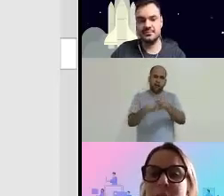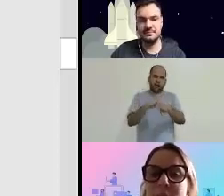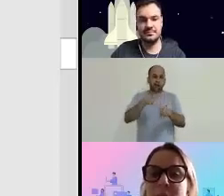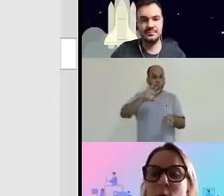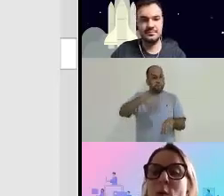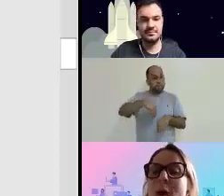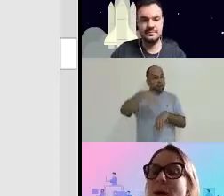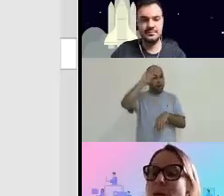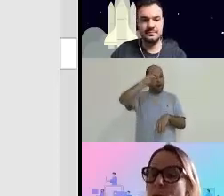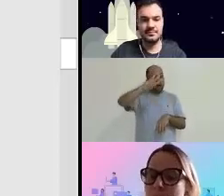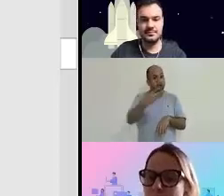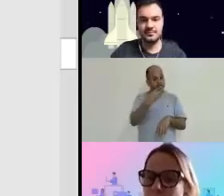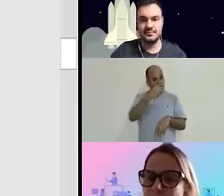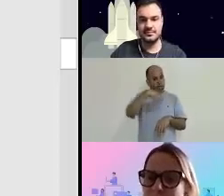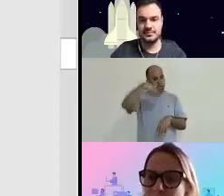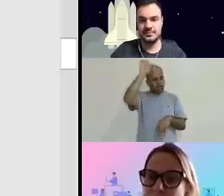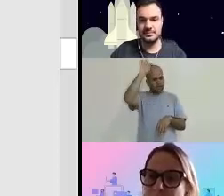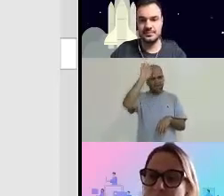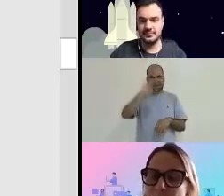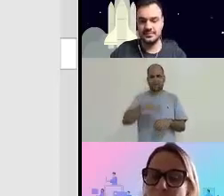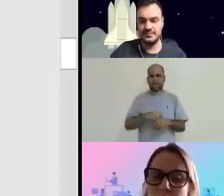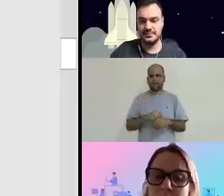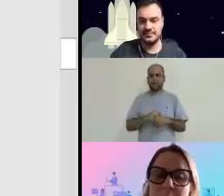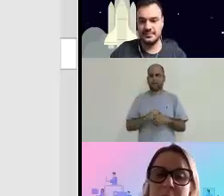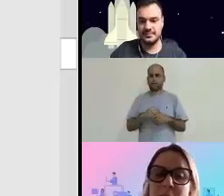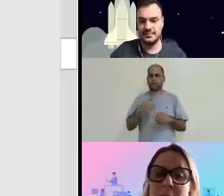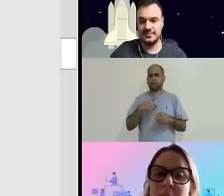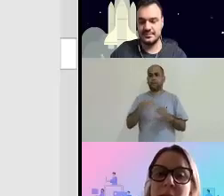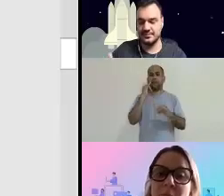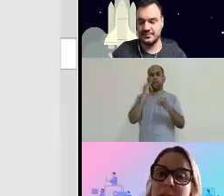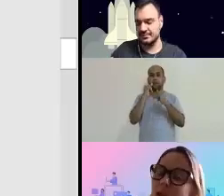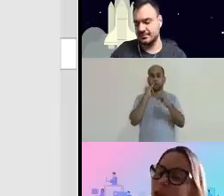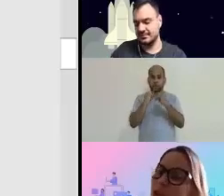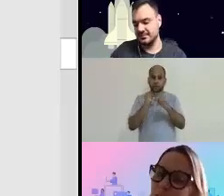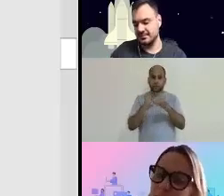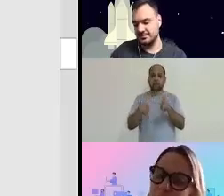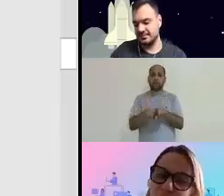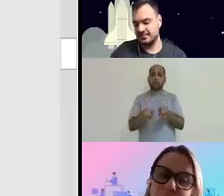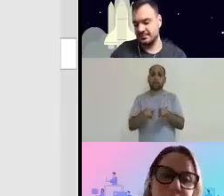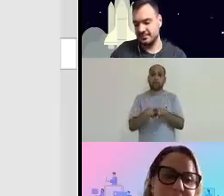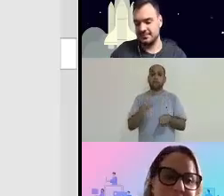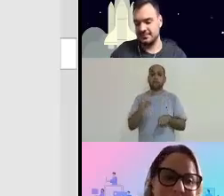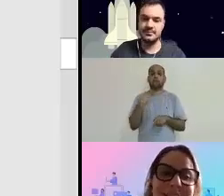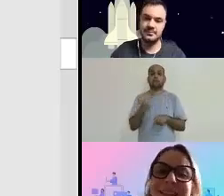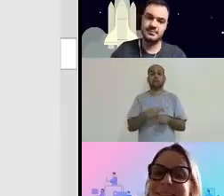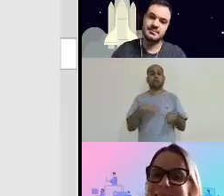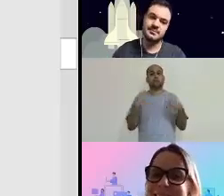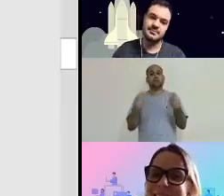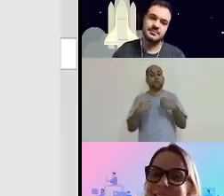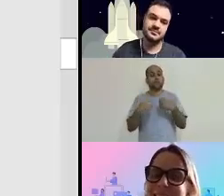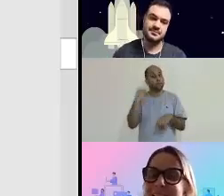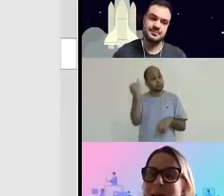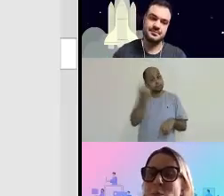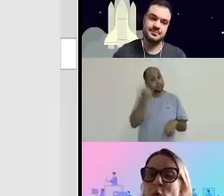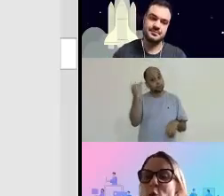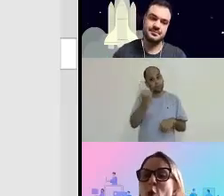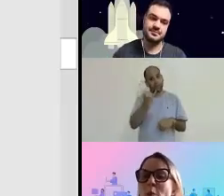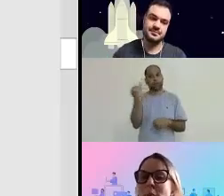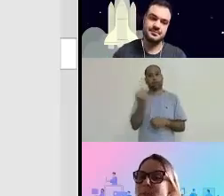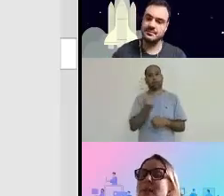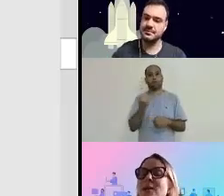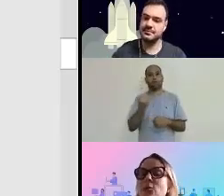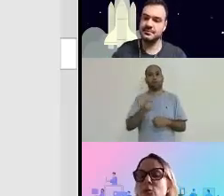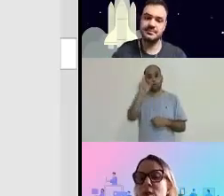pessoas, né, o qual a Edu sempre está divulgando e que a gente defende da importância dele, né? Ele é